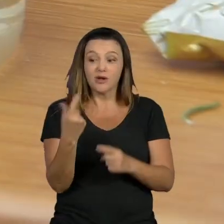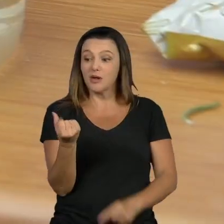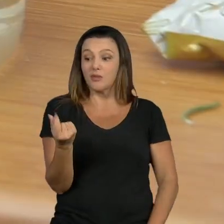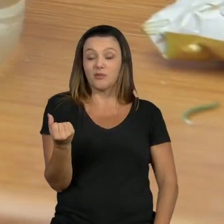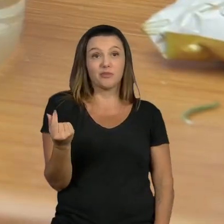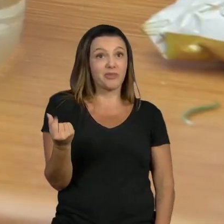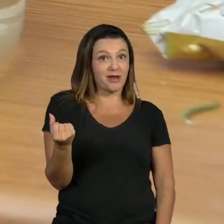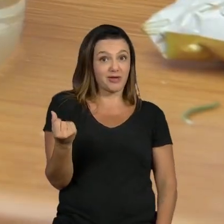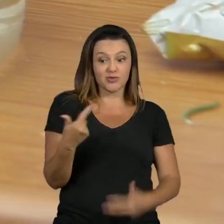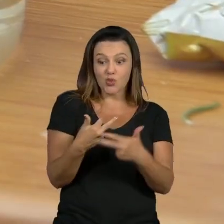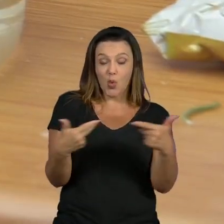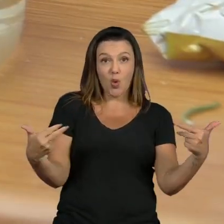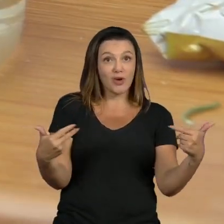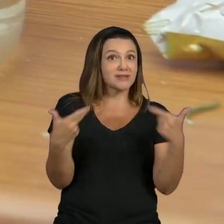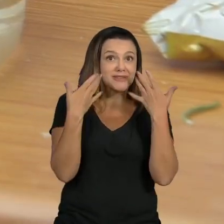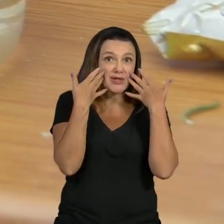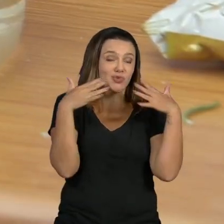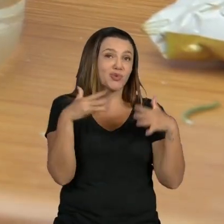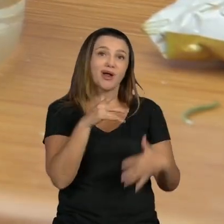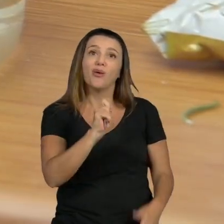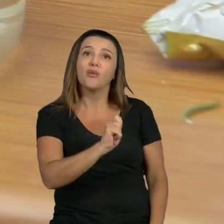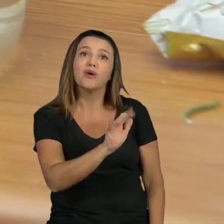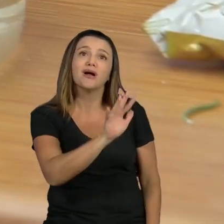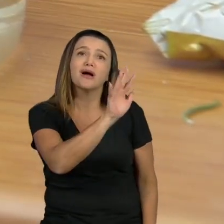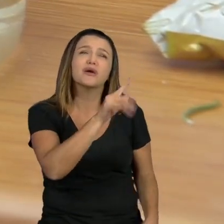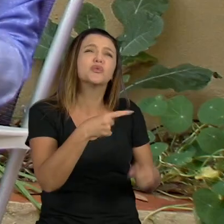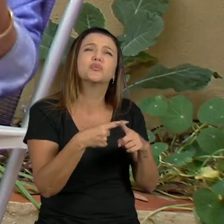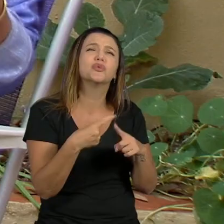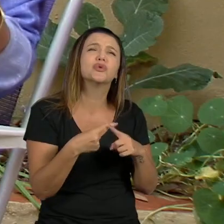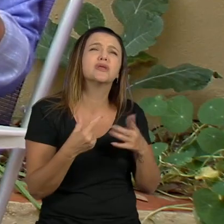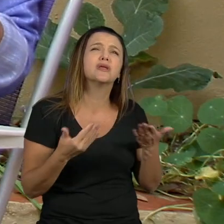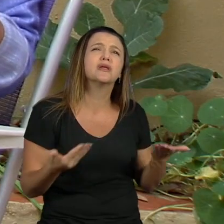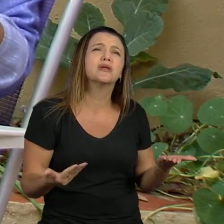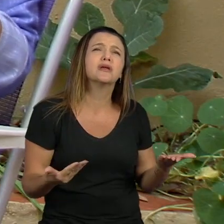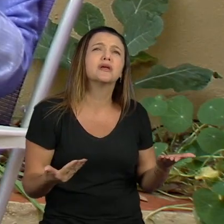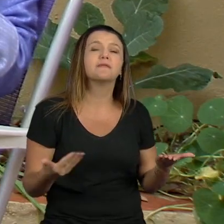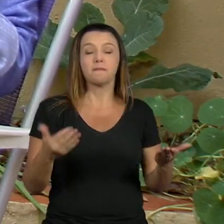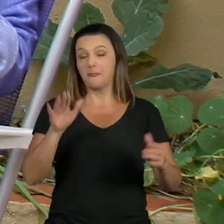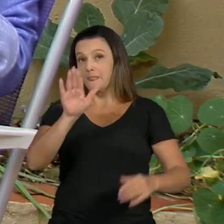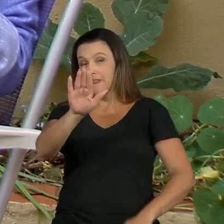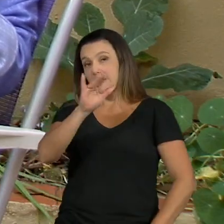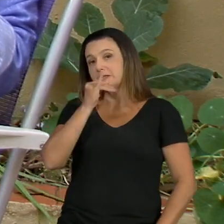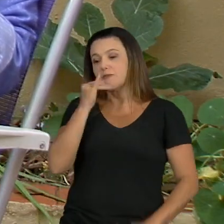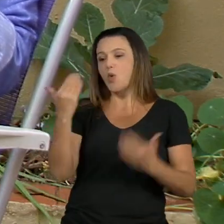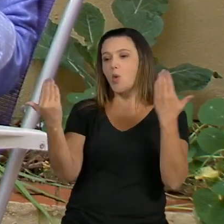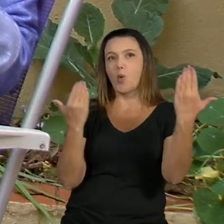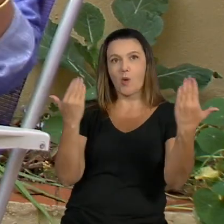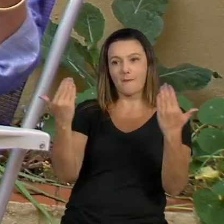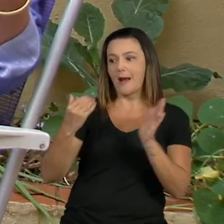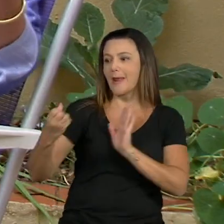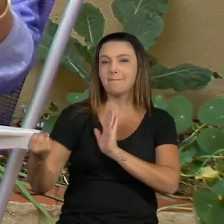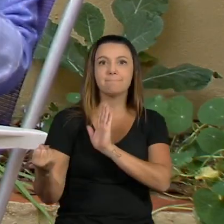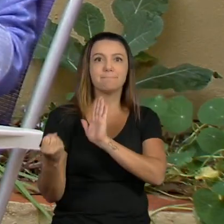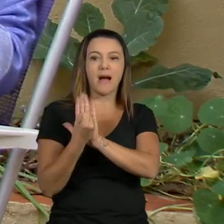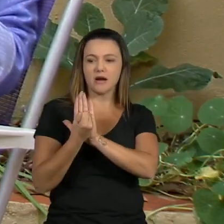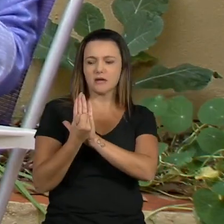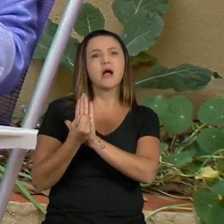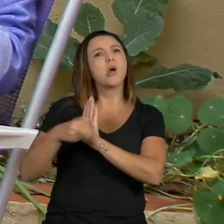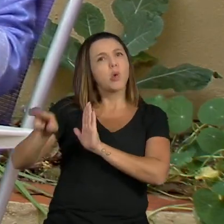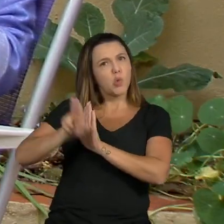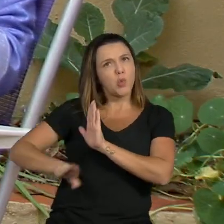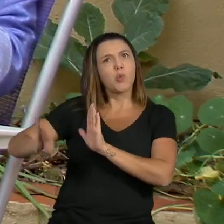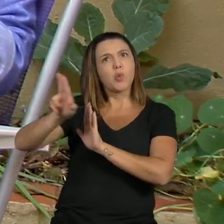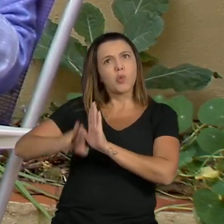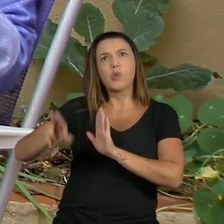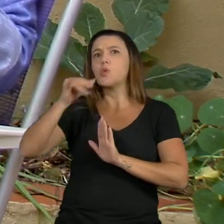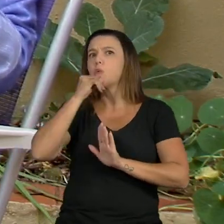é alto. Vale pensar por quê. Quando a gente compara uma marca que usou um conservante sintético, como